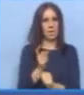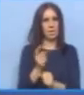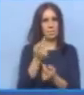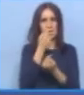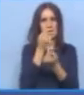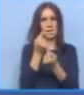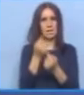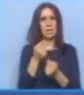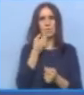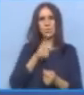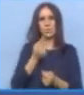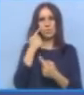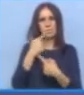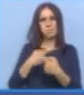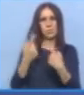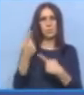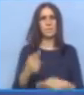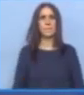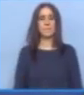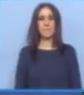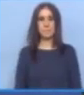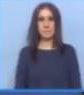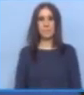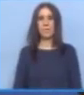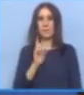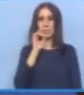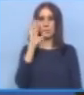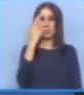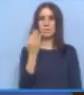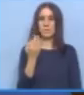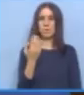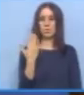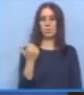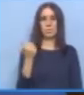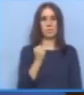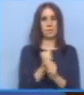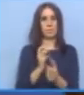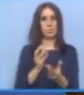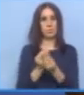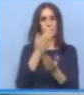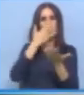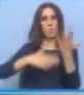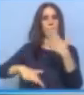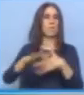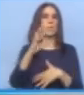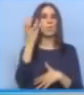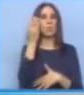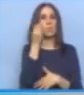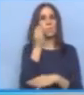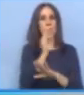injustiças? É importantíssimo porque, se é verdade que nós somos chamados a trabalhar com um povo que tem uma cultura